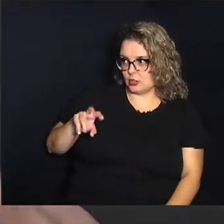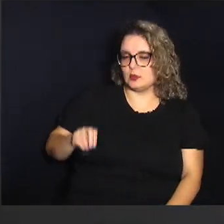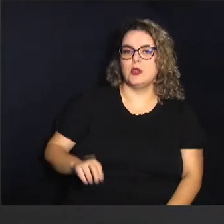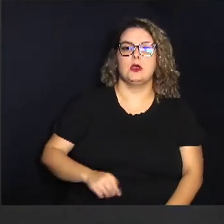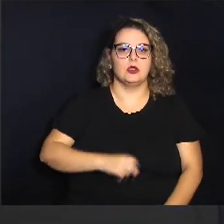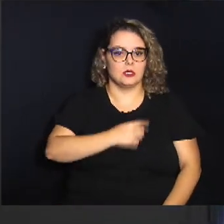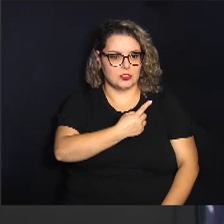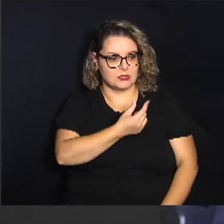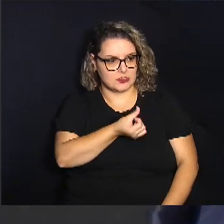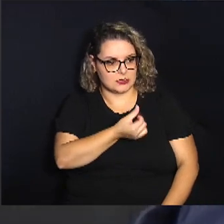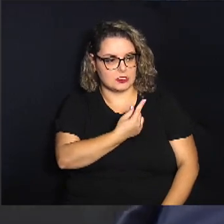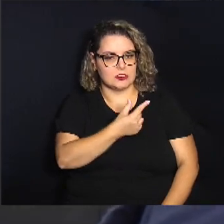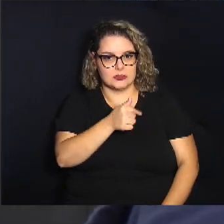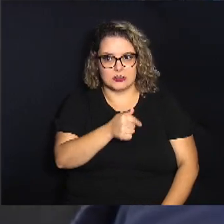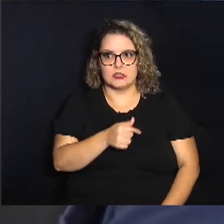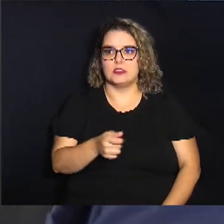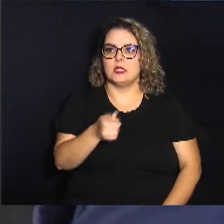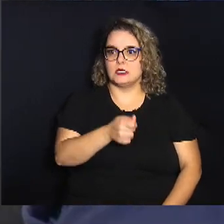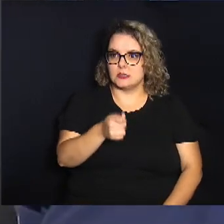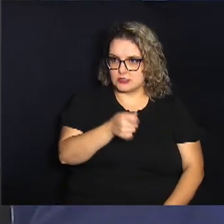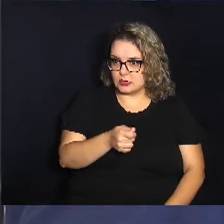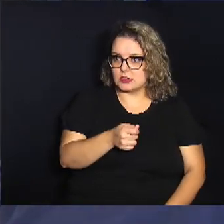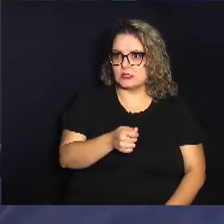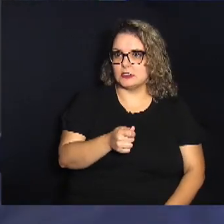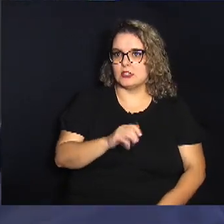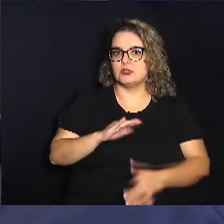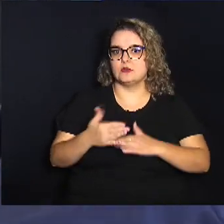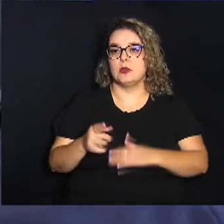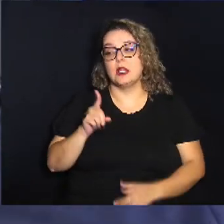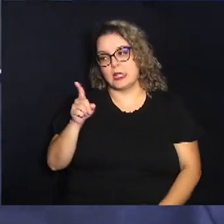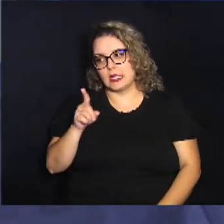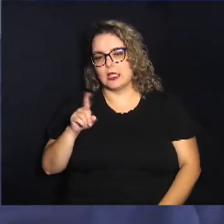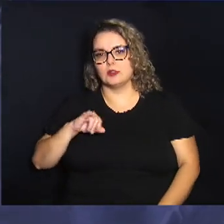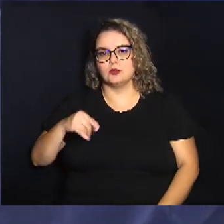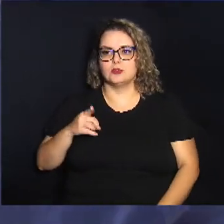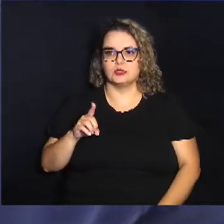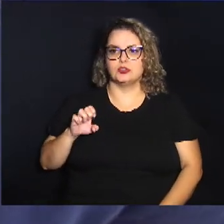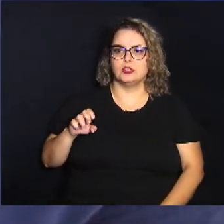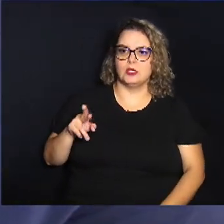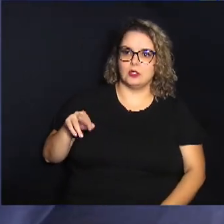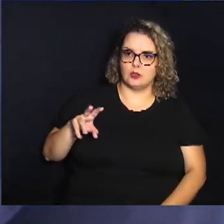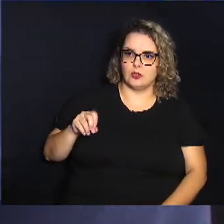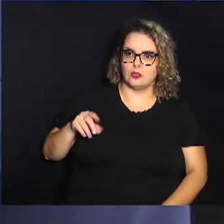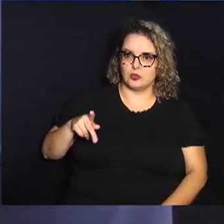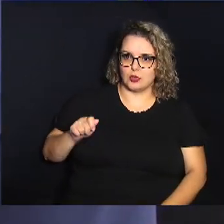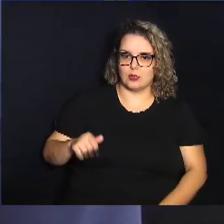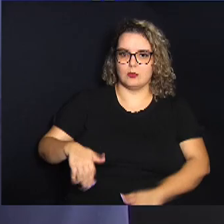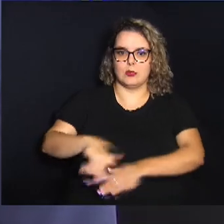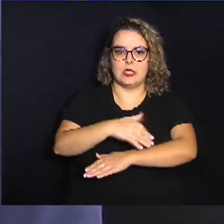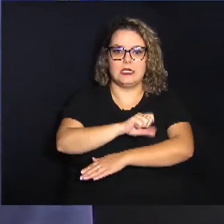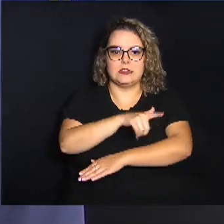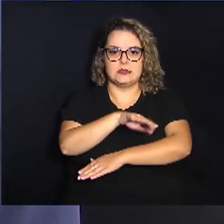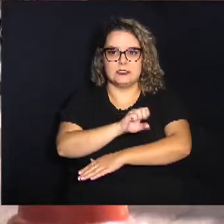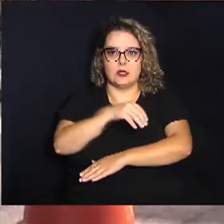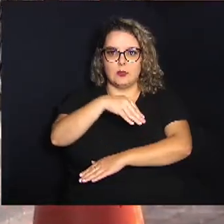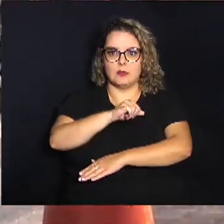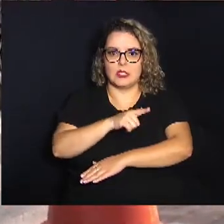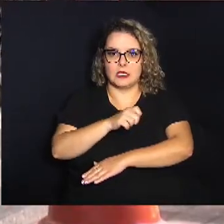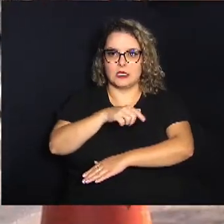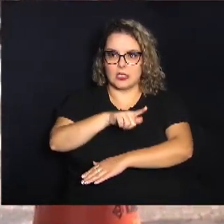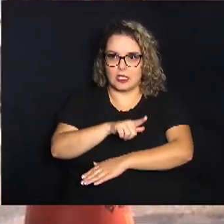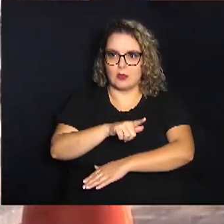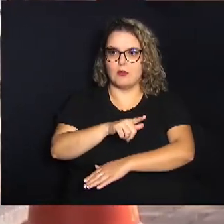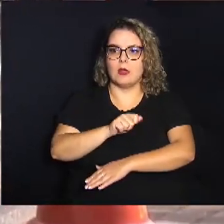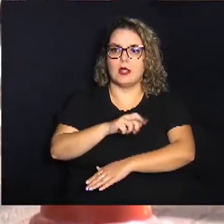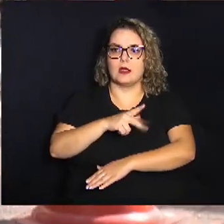Sociedade Amigos de Bairro também do Nova Europa que fica situado na rua São Miguel Arcanjo no numeral